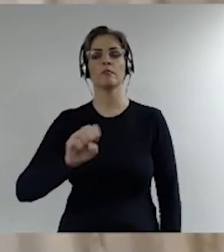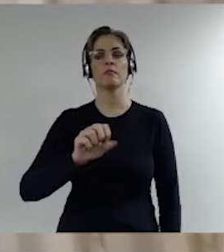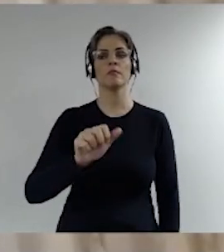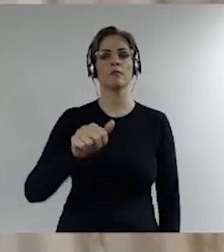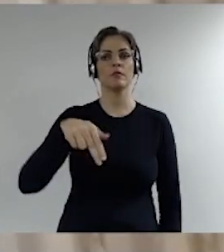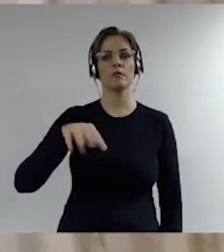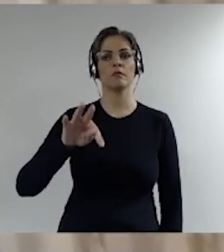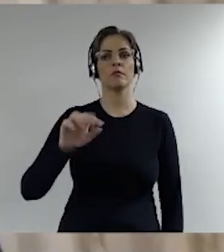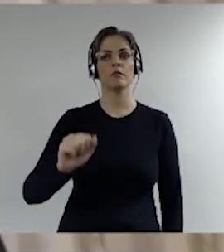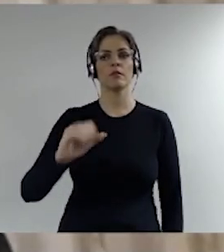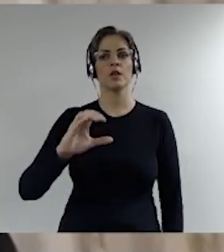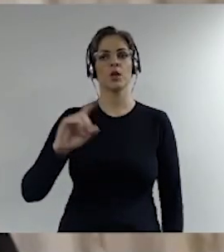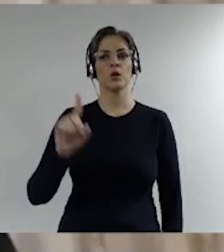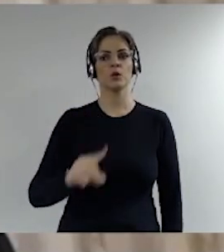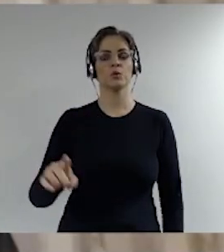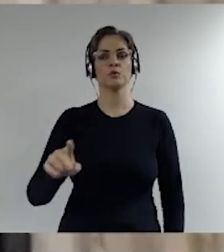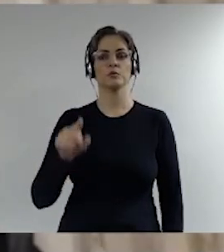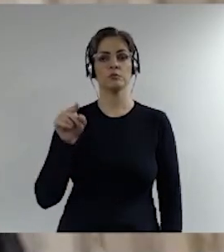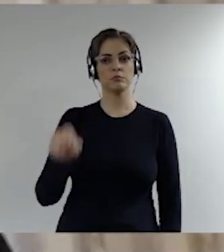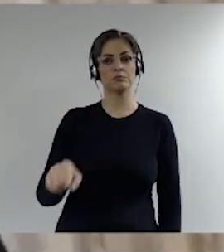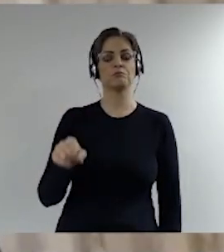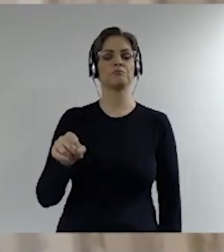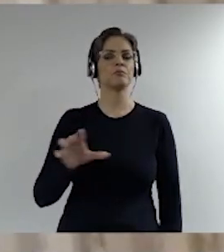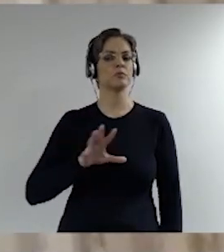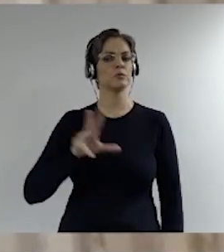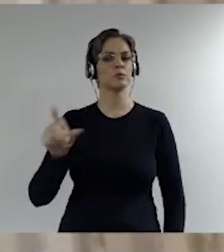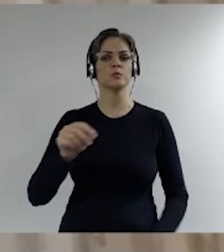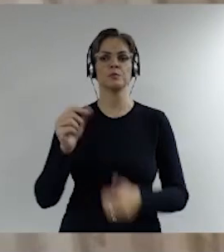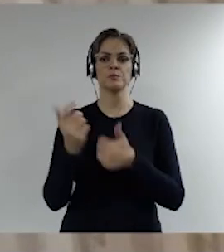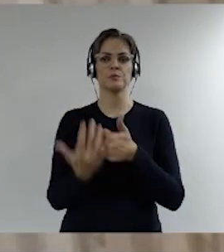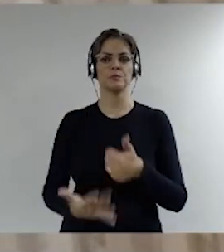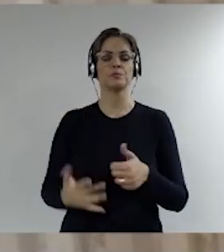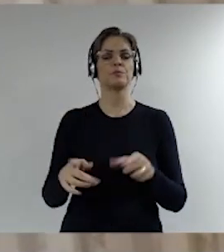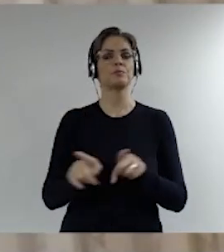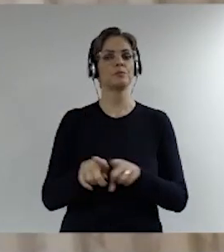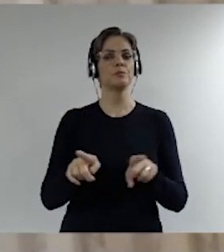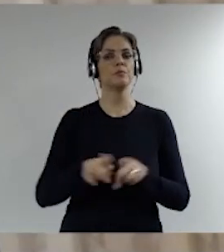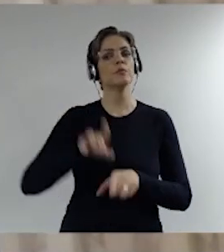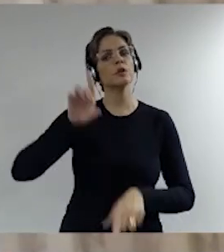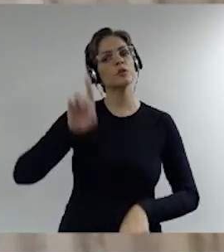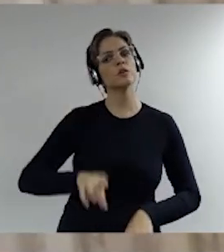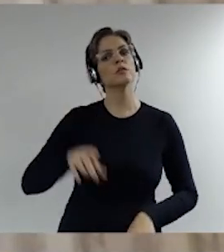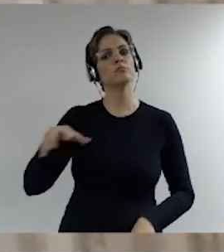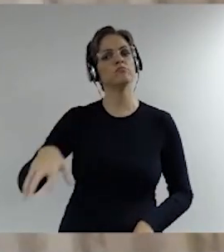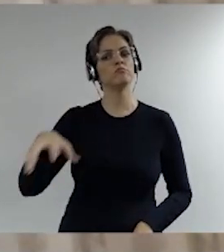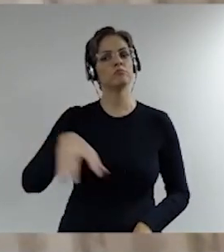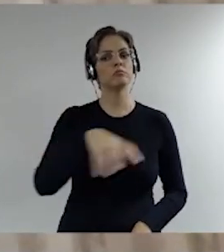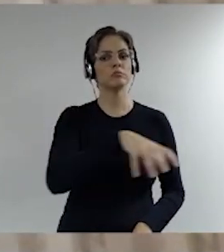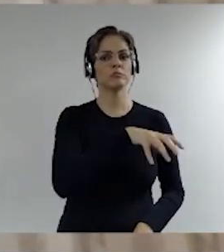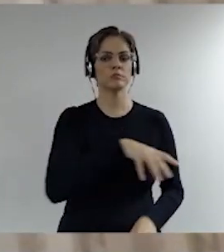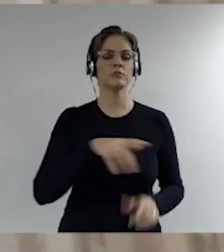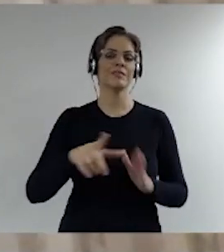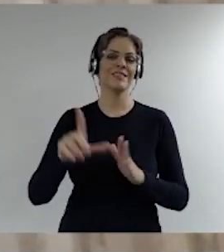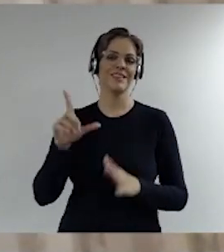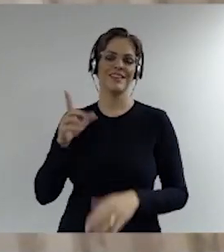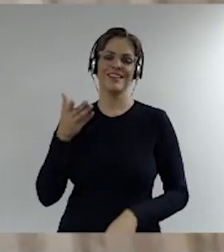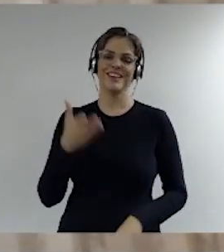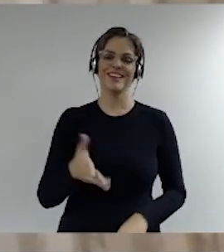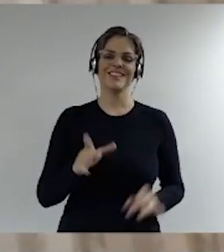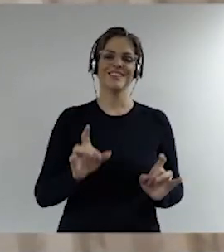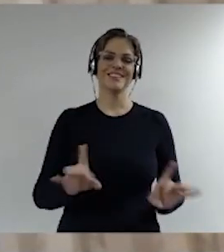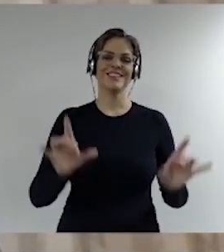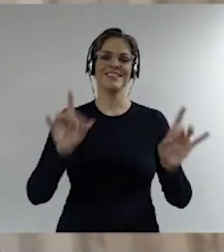e na pessoa dele, toda a sua diretoria, todos os gestores de ordem que nos antecederam na pessoa desse membro